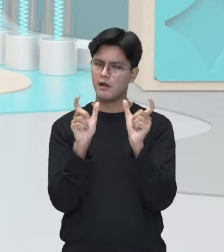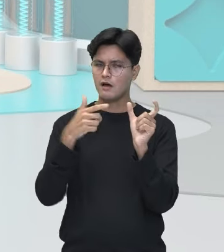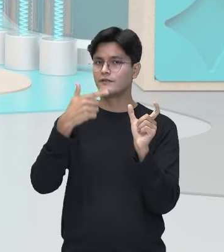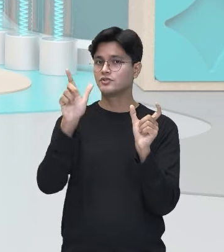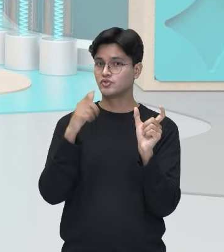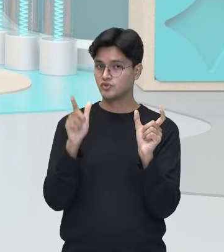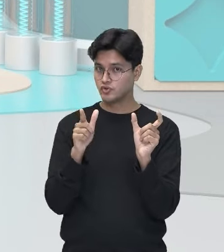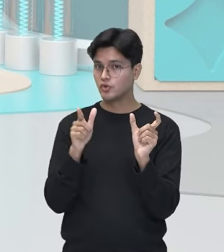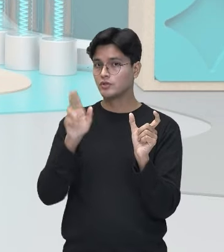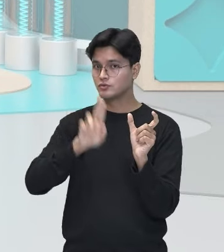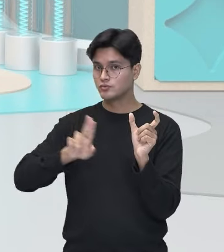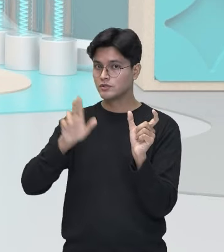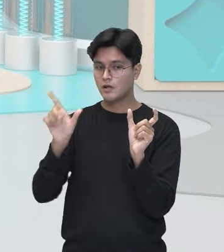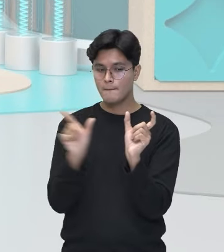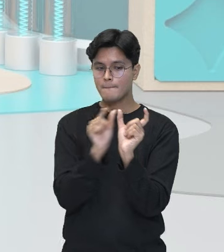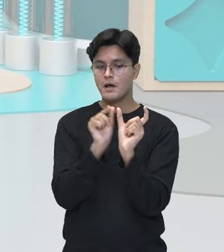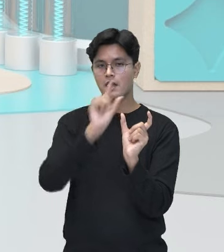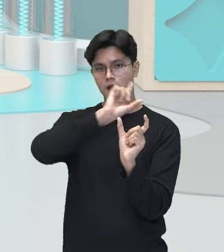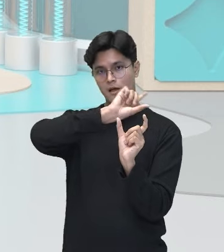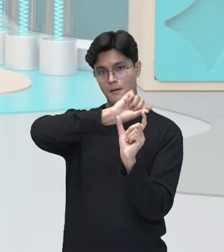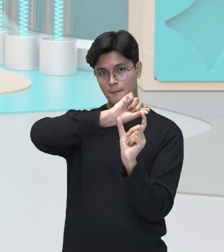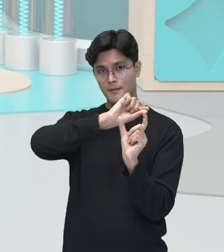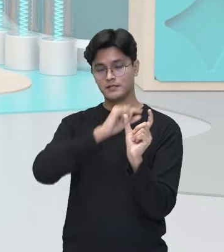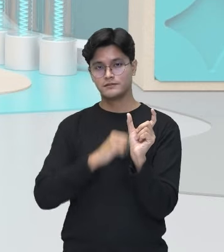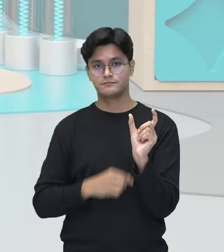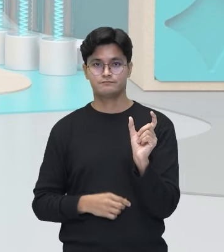sufixo e prefixo. Acompanhe com o nosso prefixo.